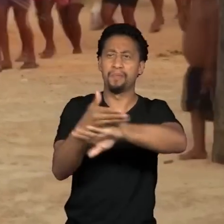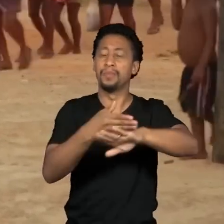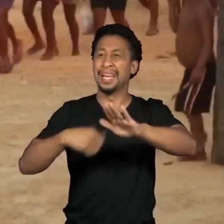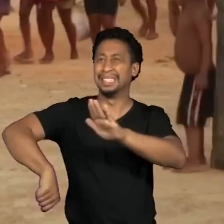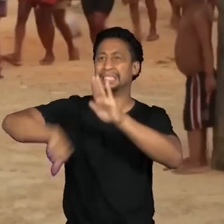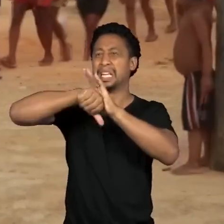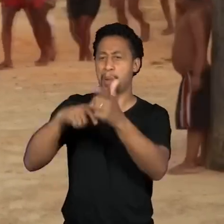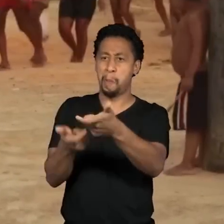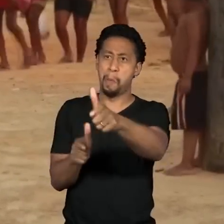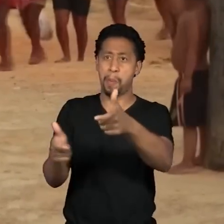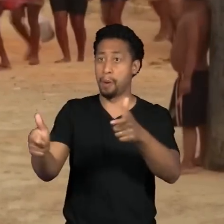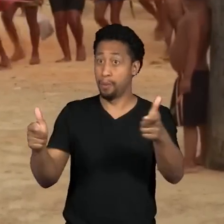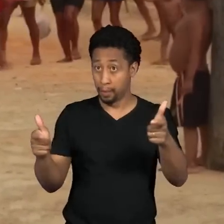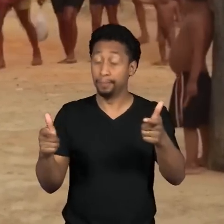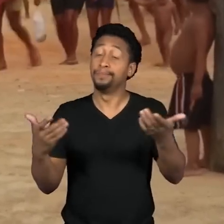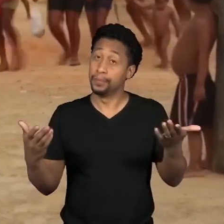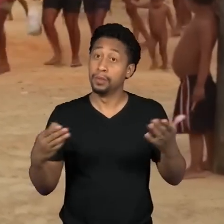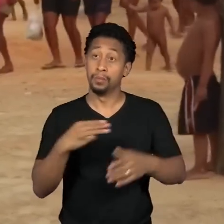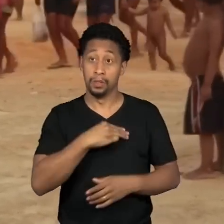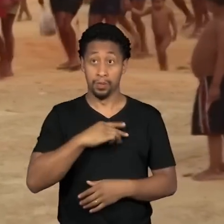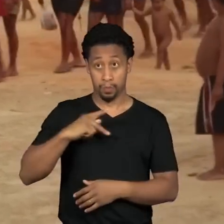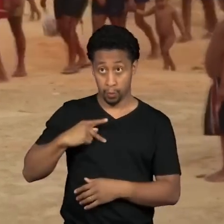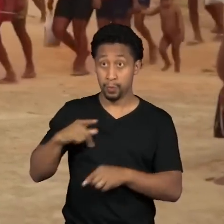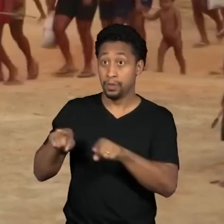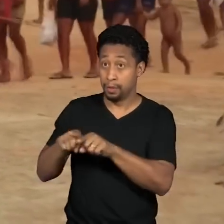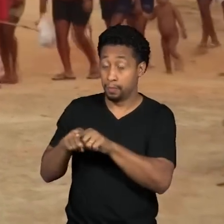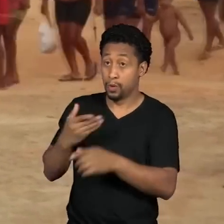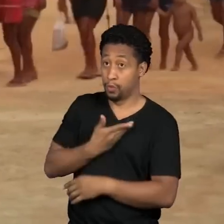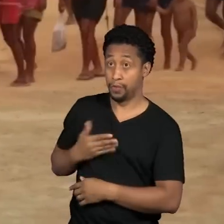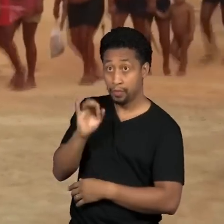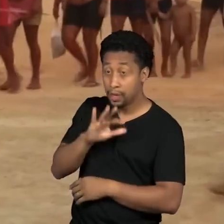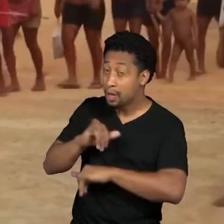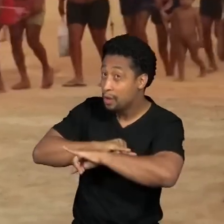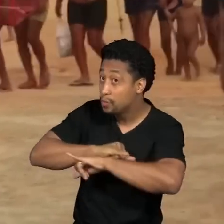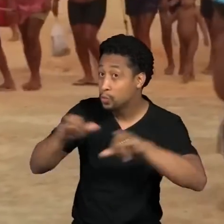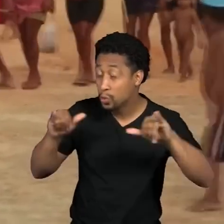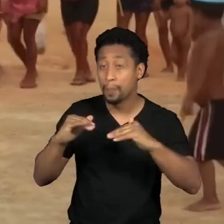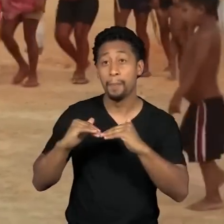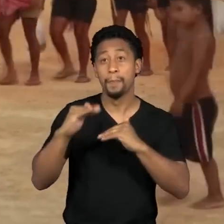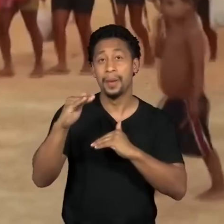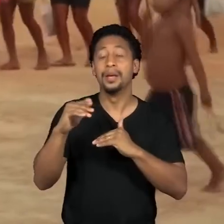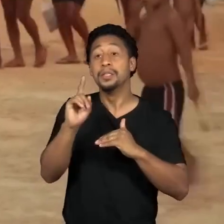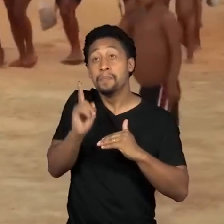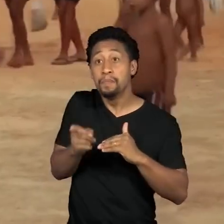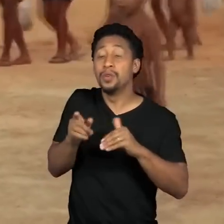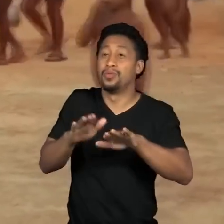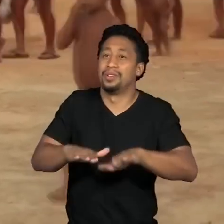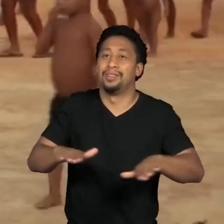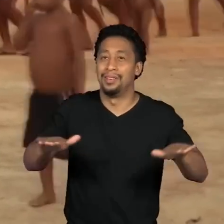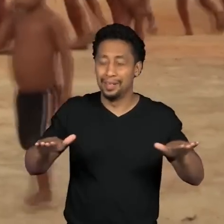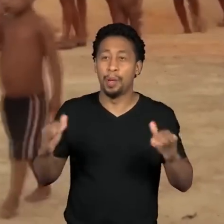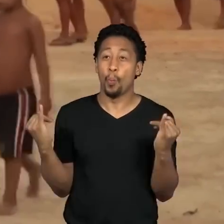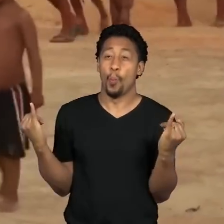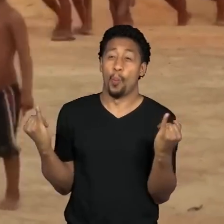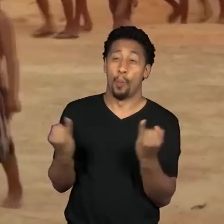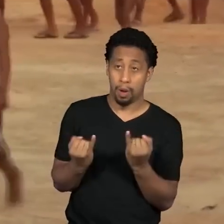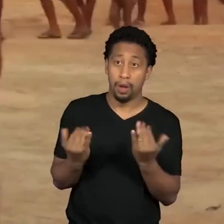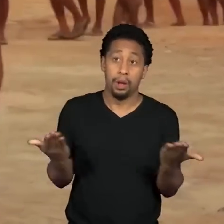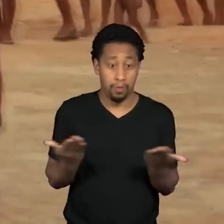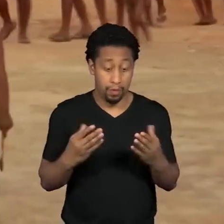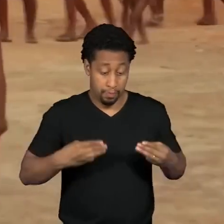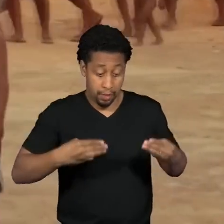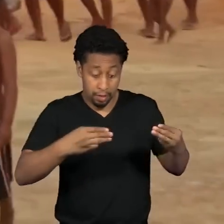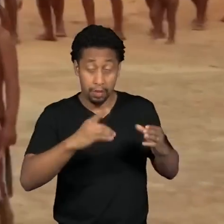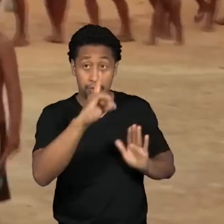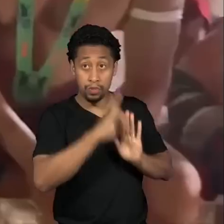Federal estima que 52% das crianças estão desnutridas. Agora, o Ministério dos Direitos Humanos